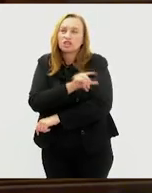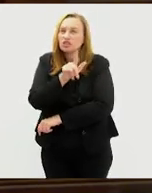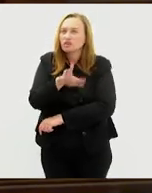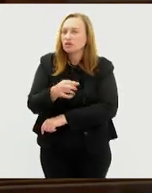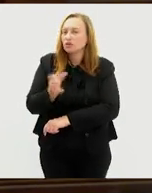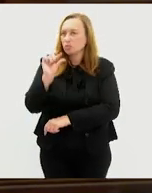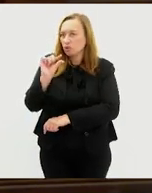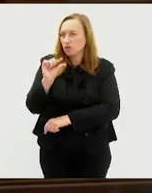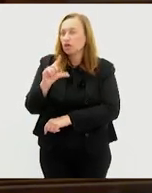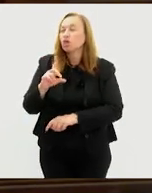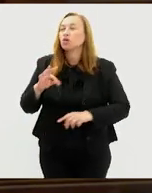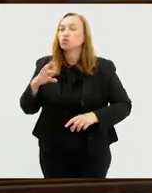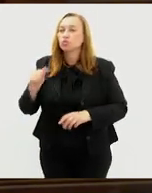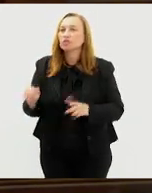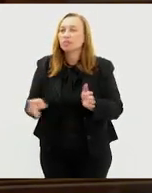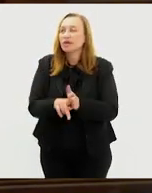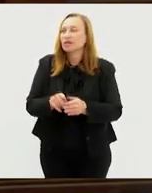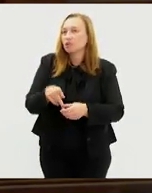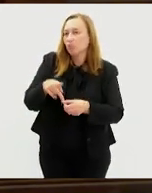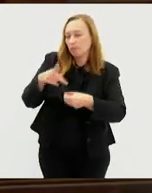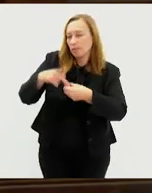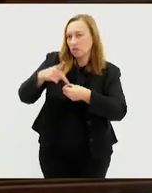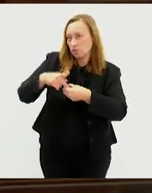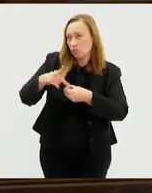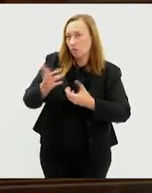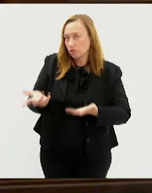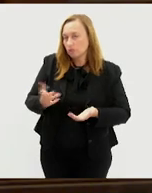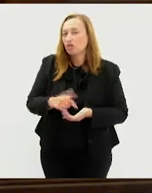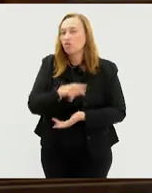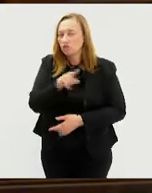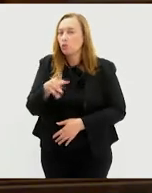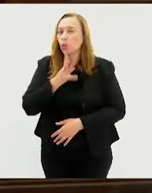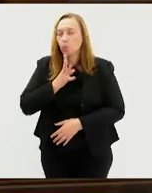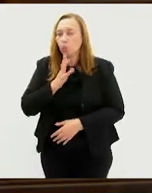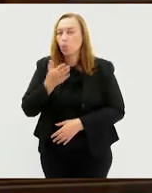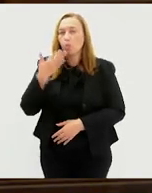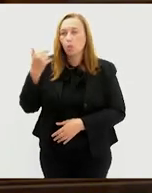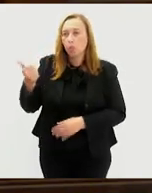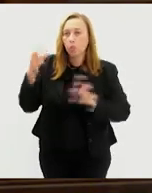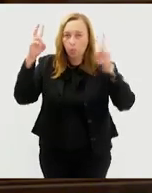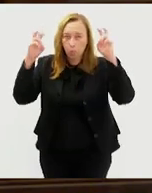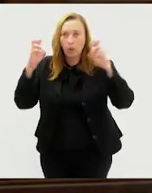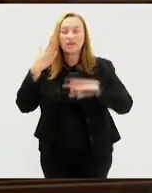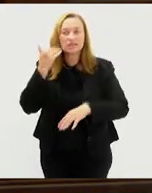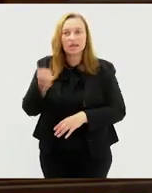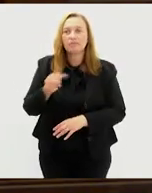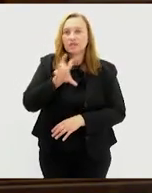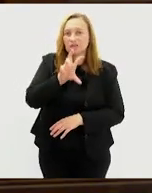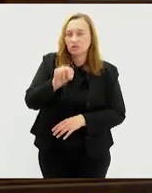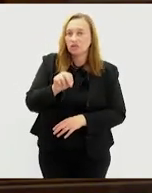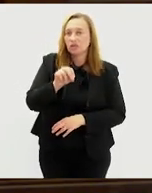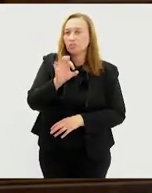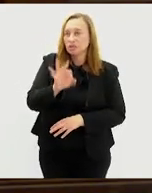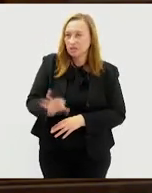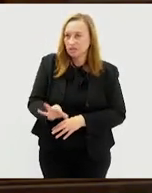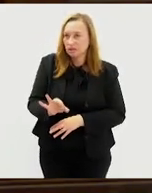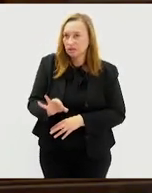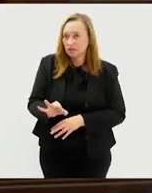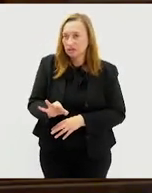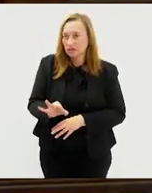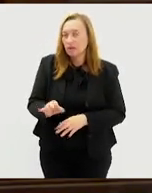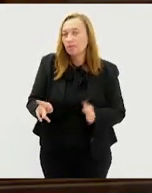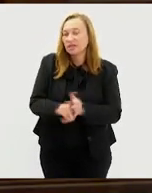Ro de participação especial vossa excelência conhece esse tema sabe que 50% é da